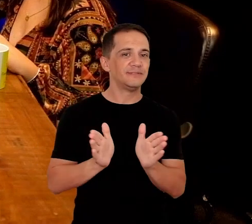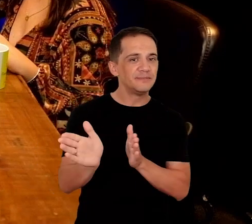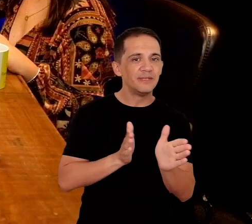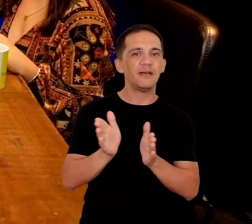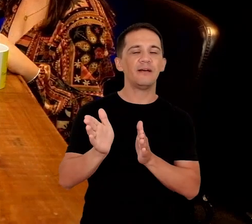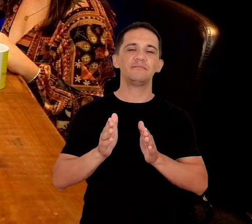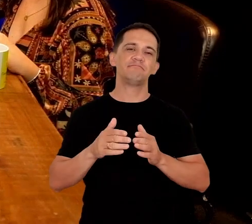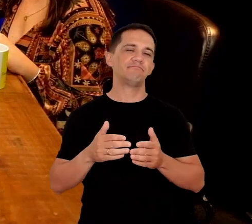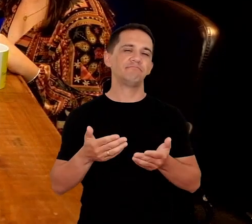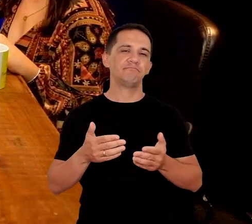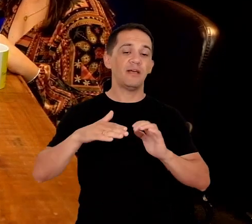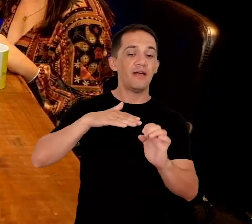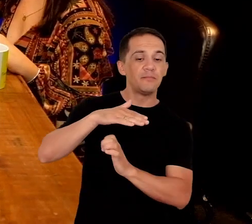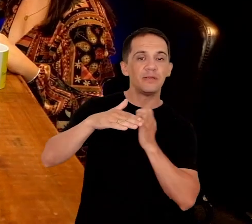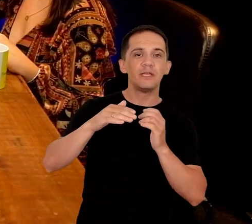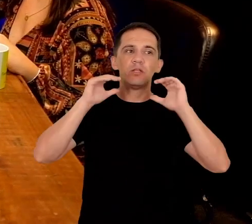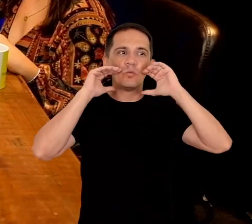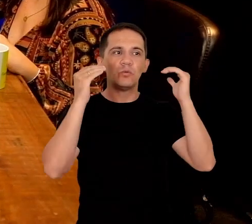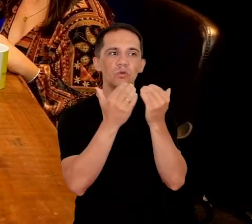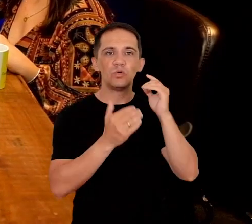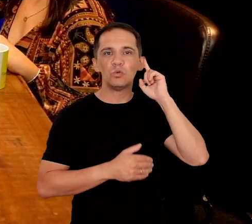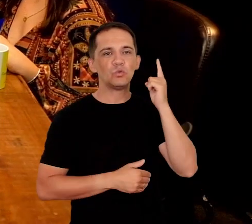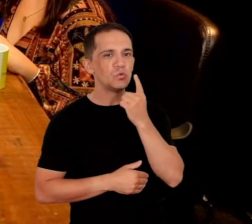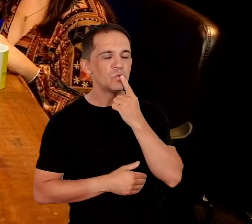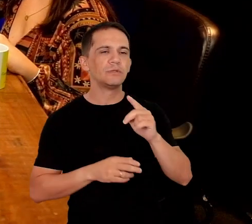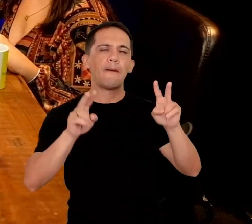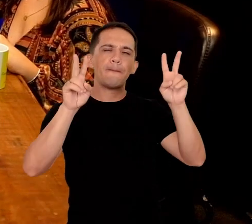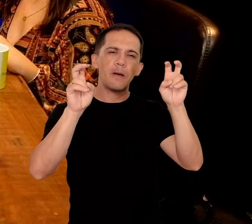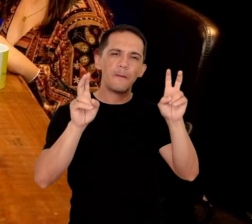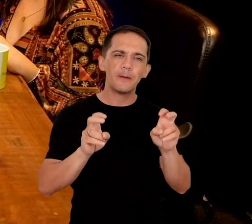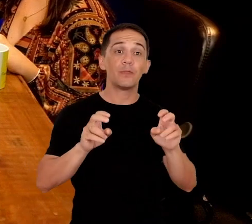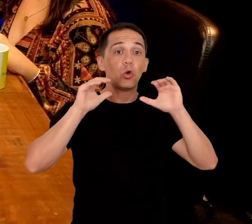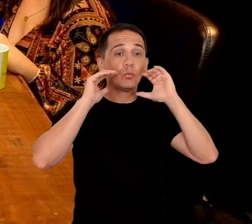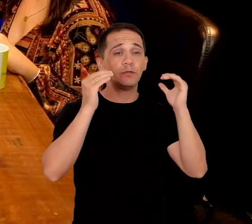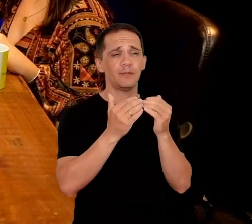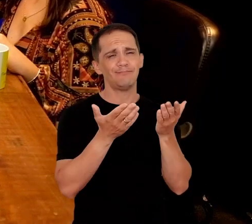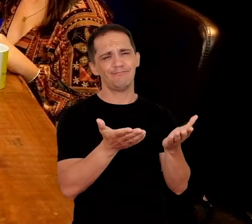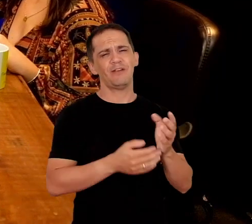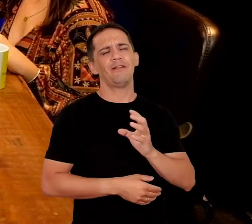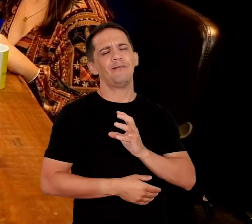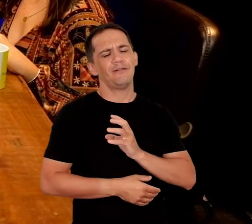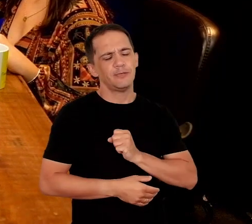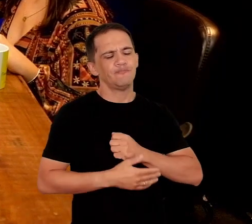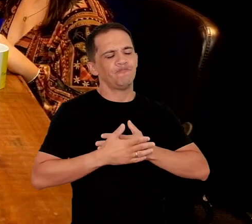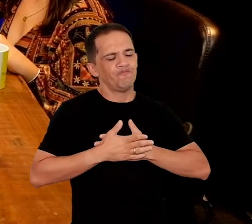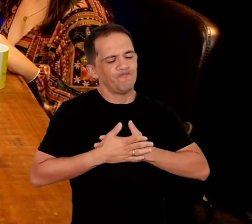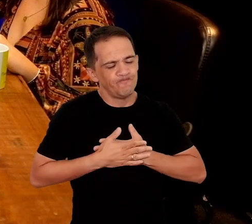de acessibilidade, um pouquinho da nossa empresa, da comunidade surda, né, que a gente ama tanto, que a gente gosta